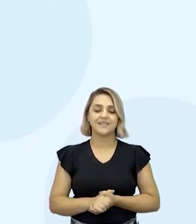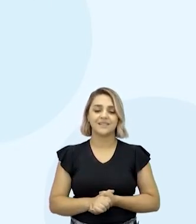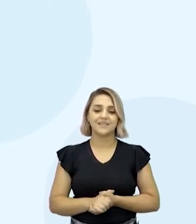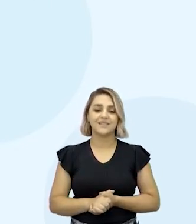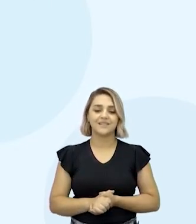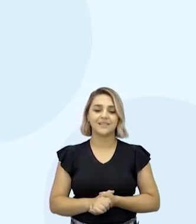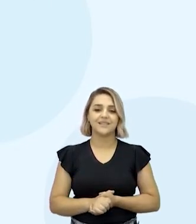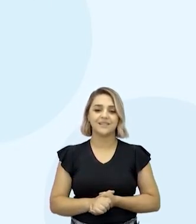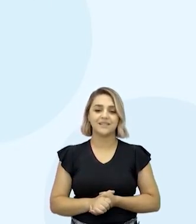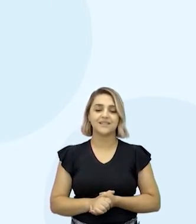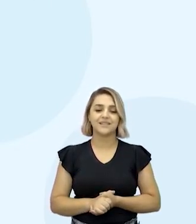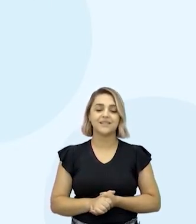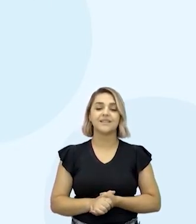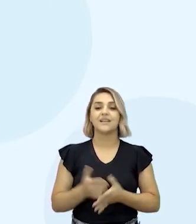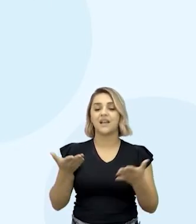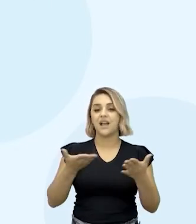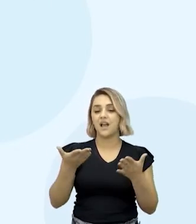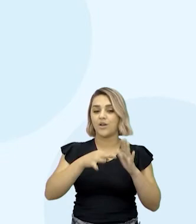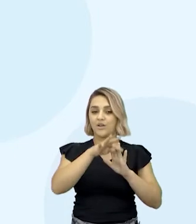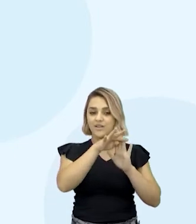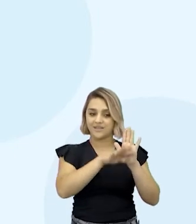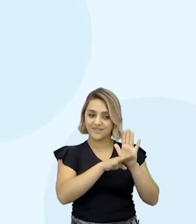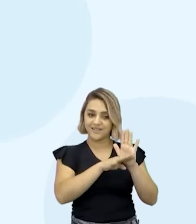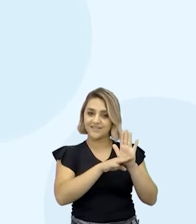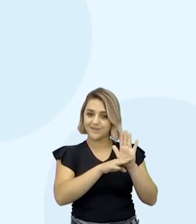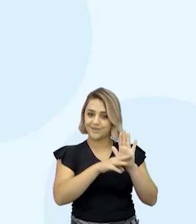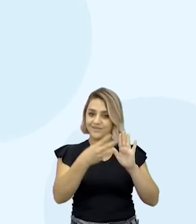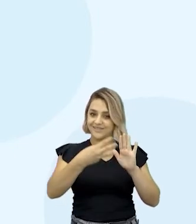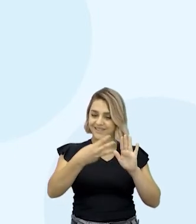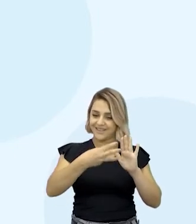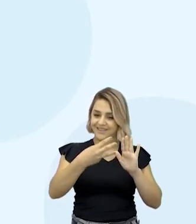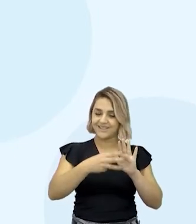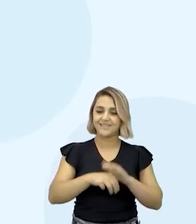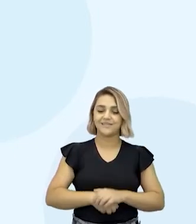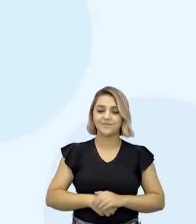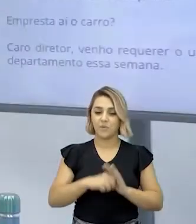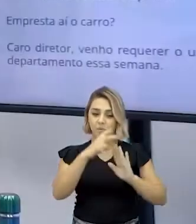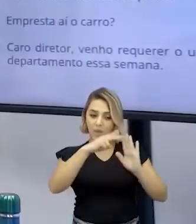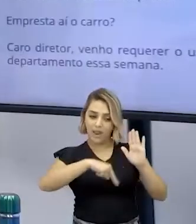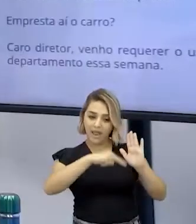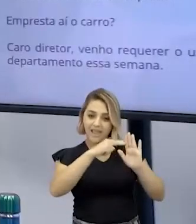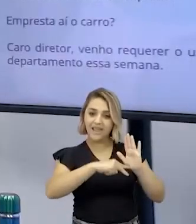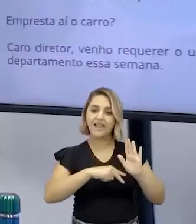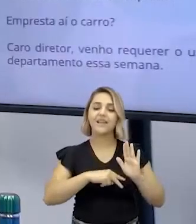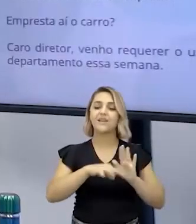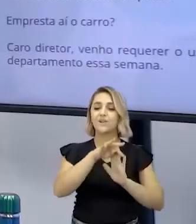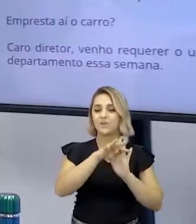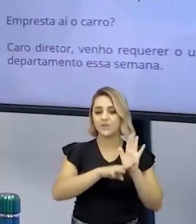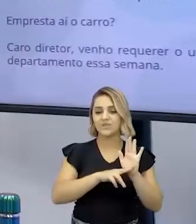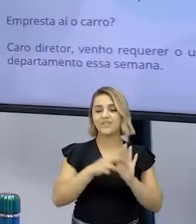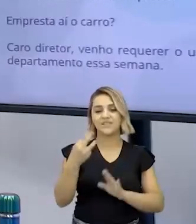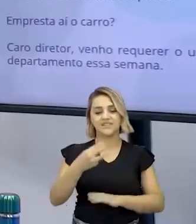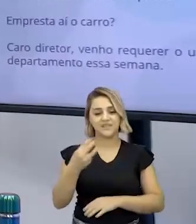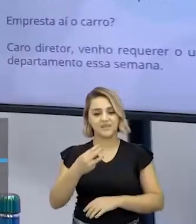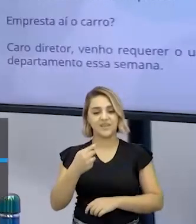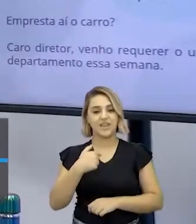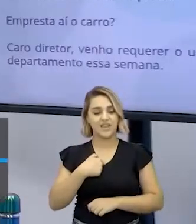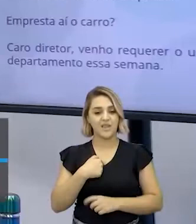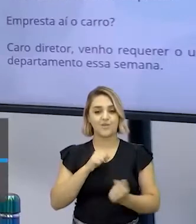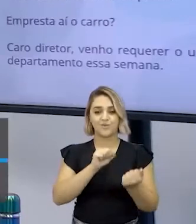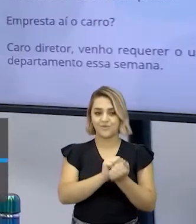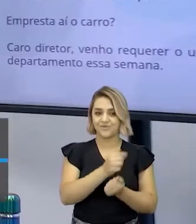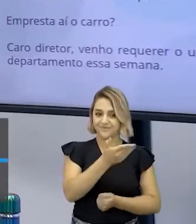Acho que a gente pode ler o texto 3, né? Vamos lá, então. Texto 3. Então, o texto 3, ele tá só aqui comigo e com a Andréia, tá?